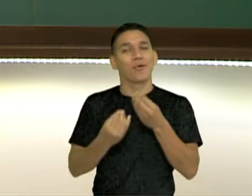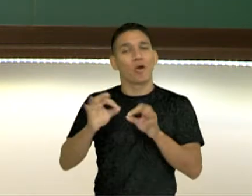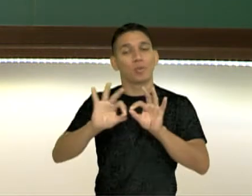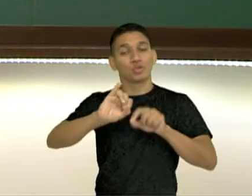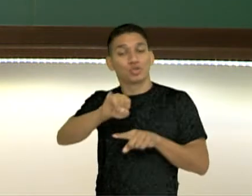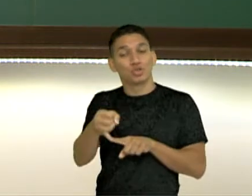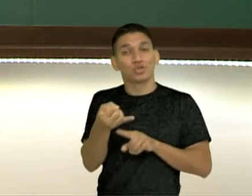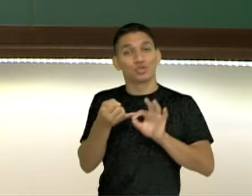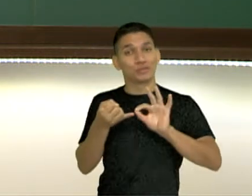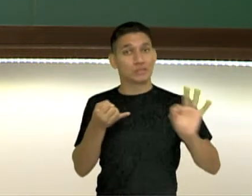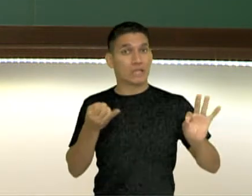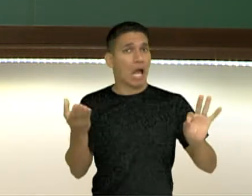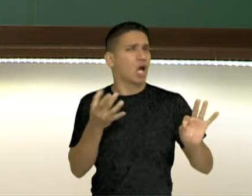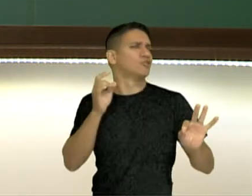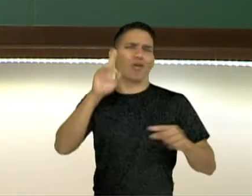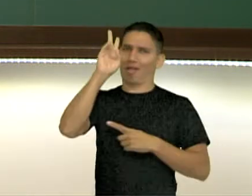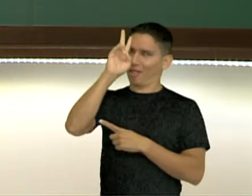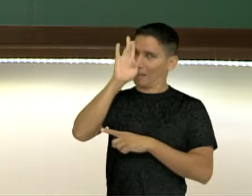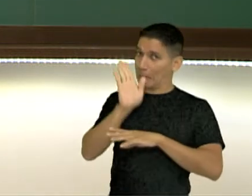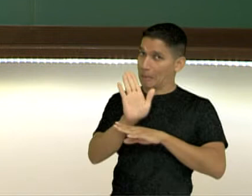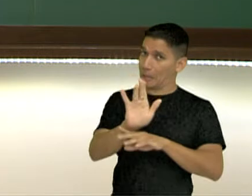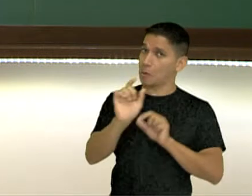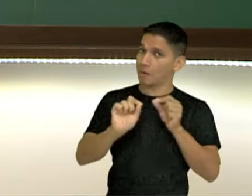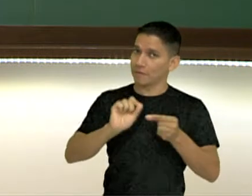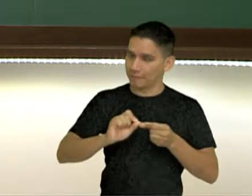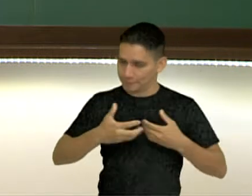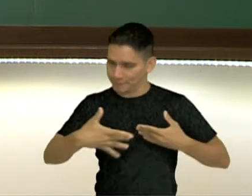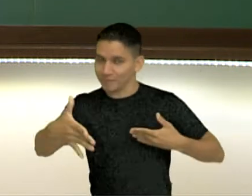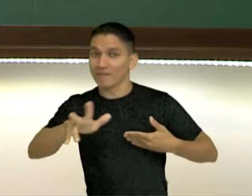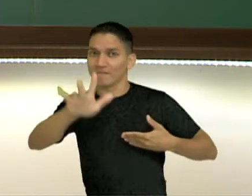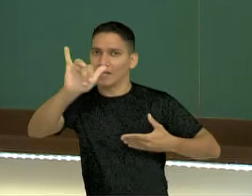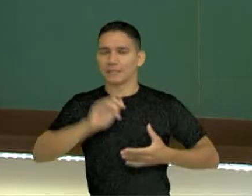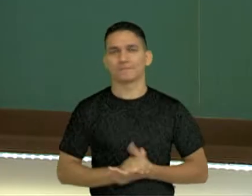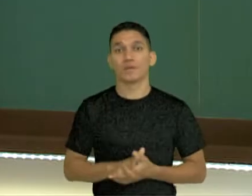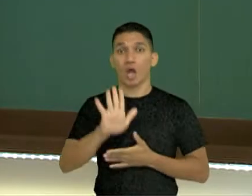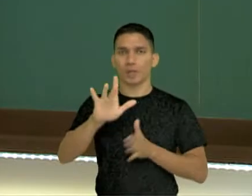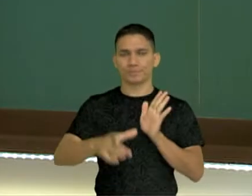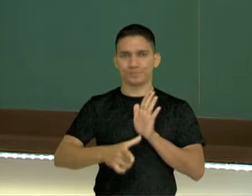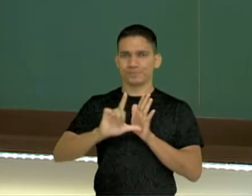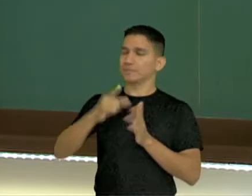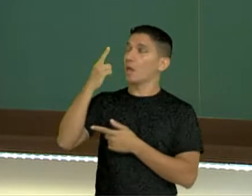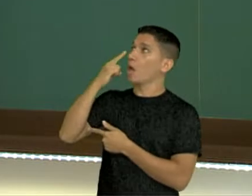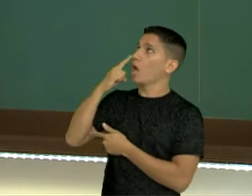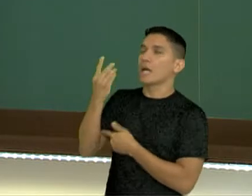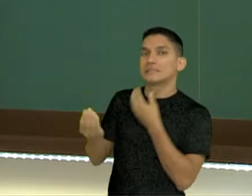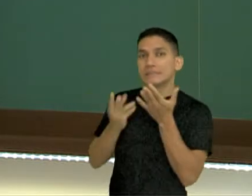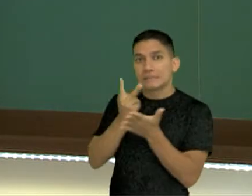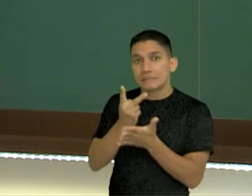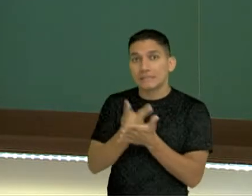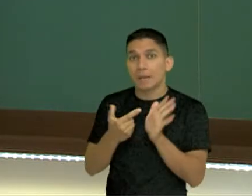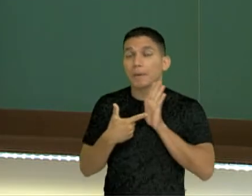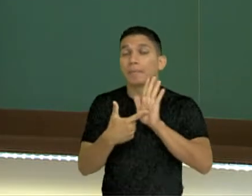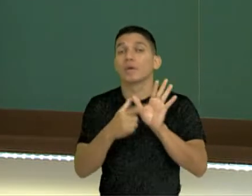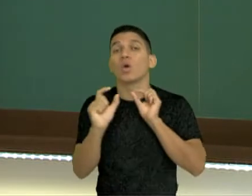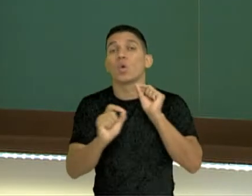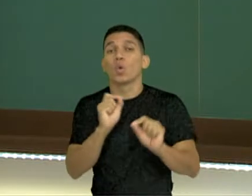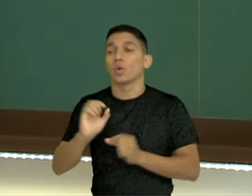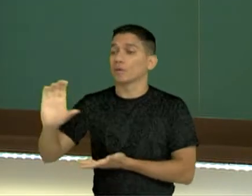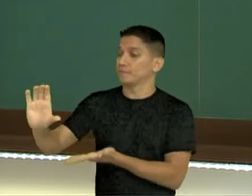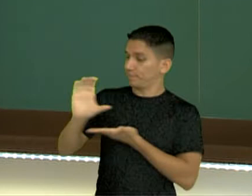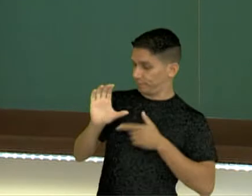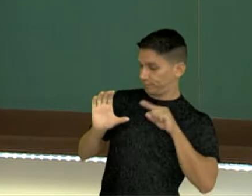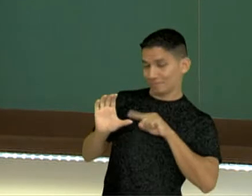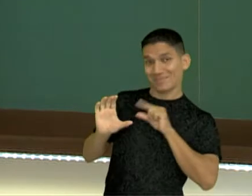um lembrete do que a gente vai fazer. Então vamos lá. Primeiro, sempre destacar, né? O capital que eu vou aplicar, que é 1.500,